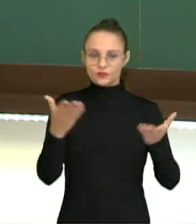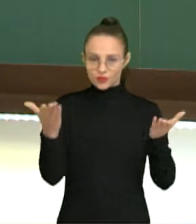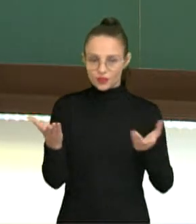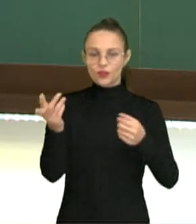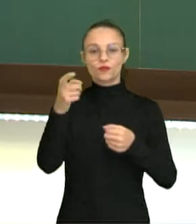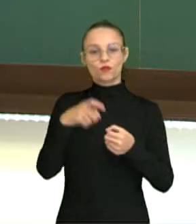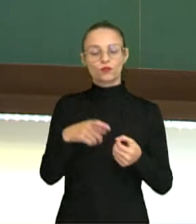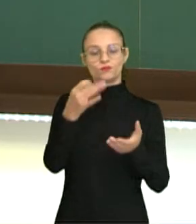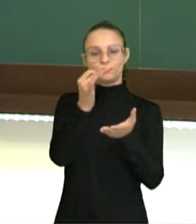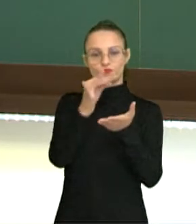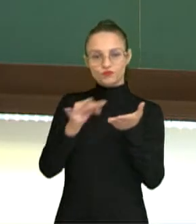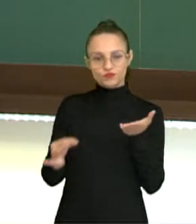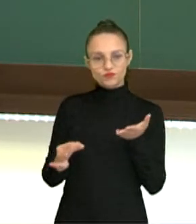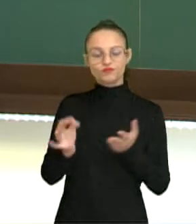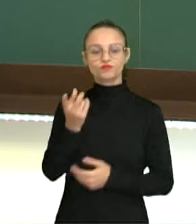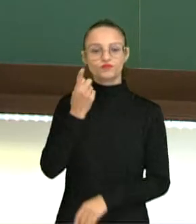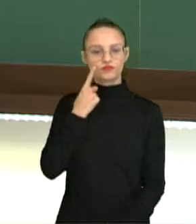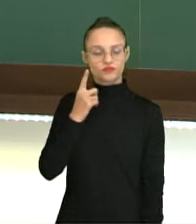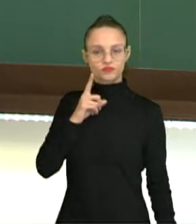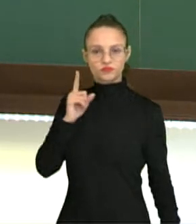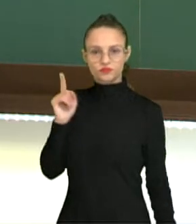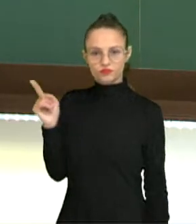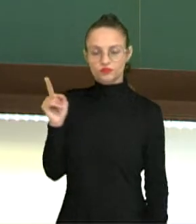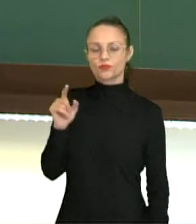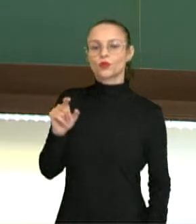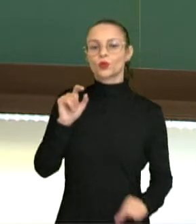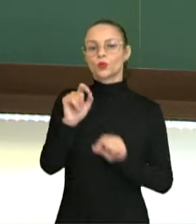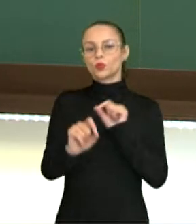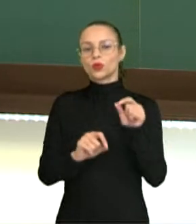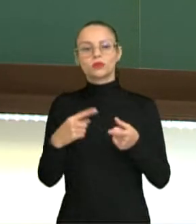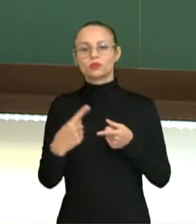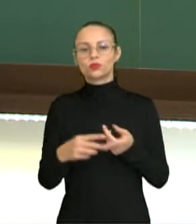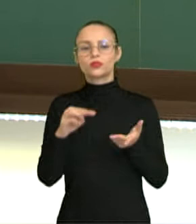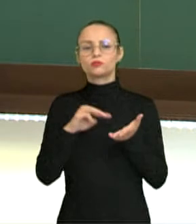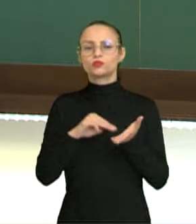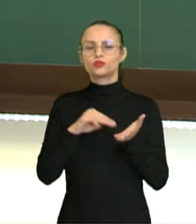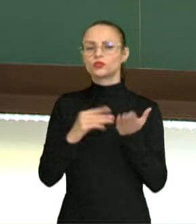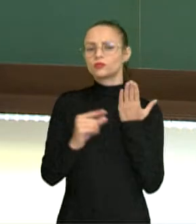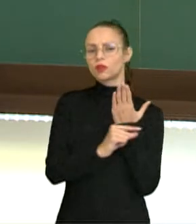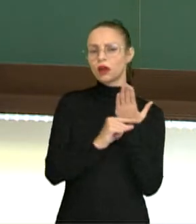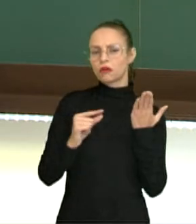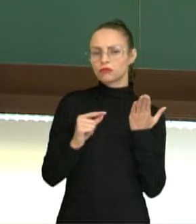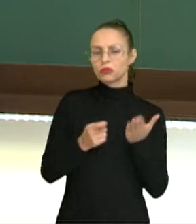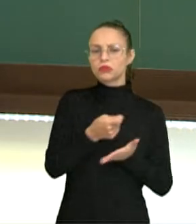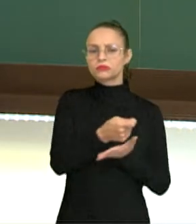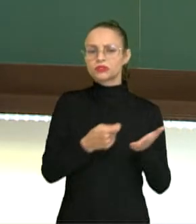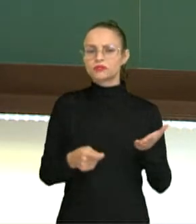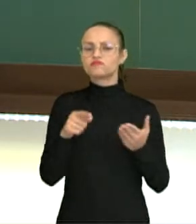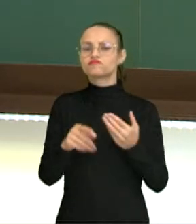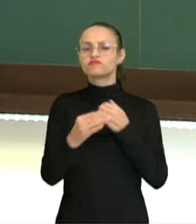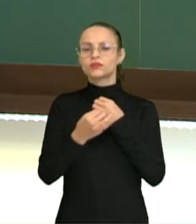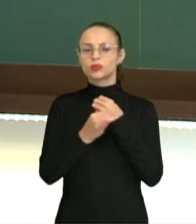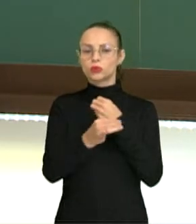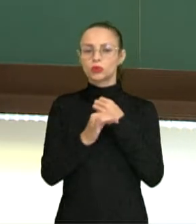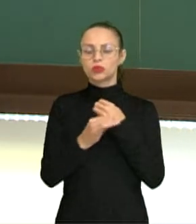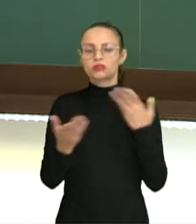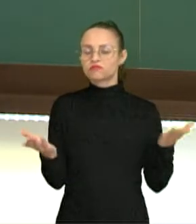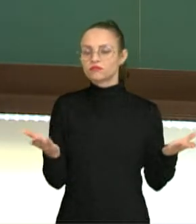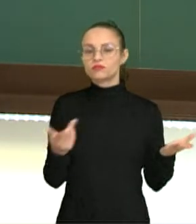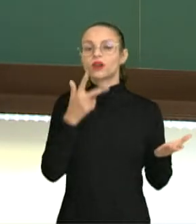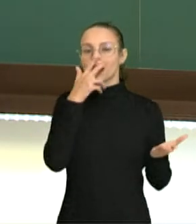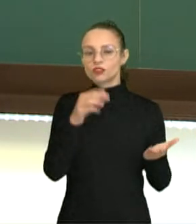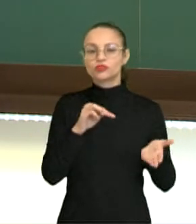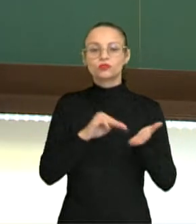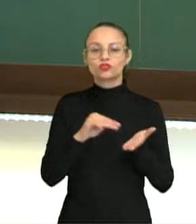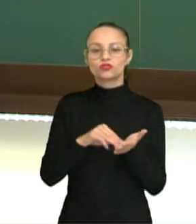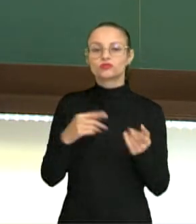Voltei, gabaritar contigo. Olha só, qual o evento que impulsionou o cronista a escrever essa crônica? O que você acha que foi a motivação